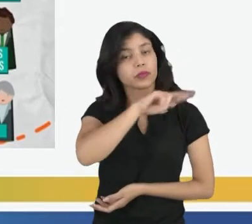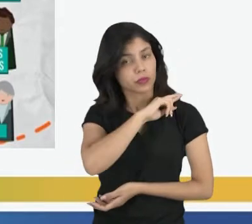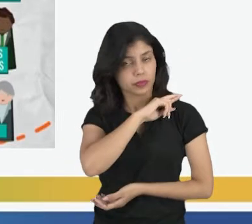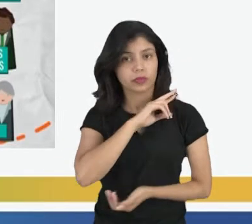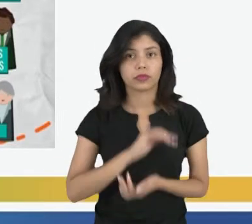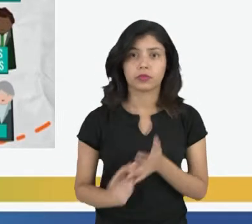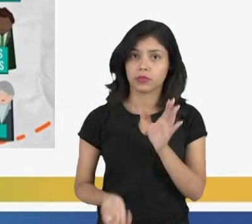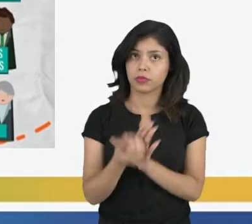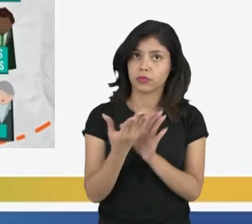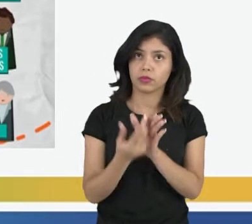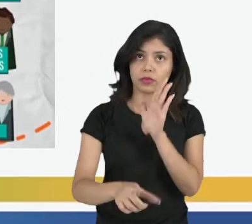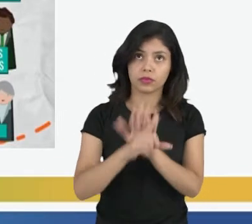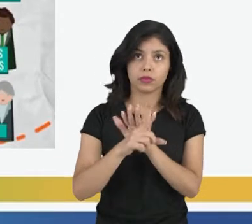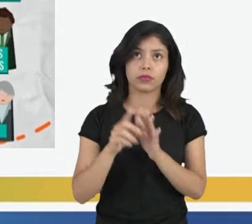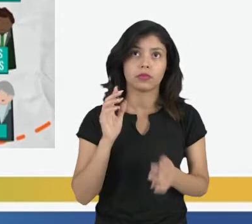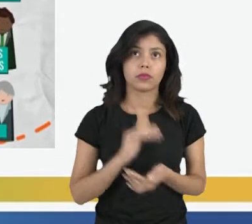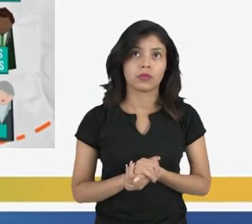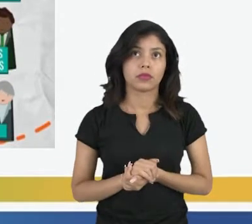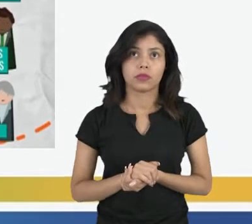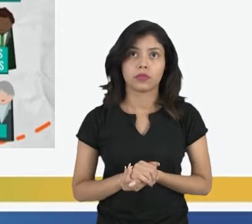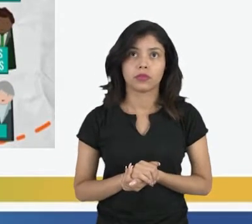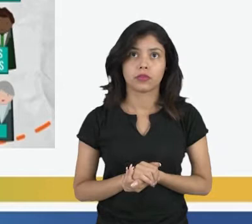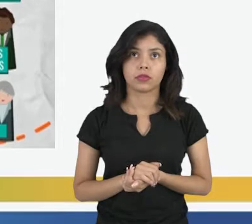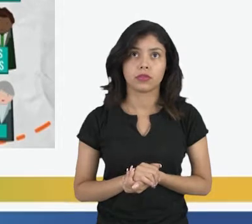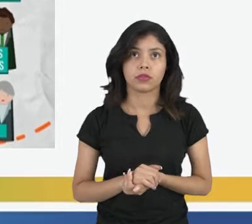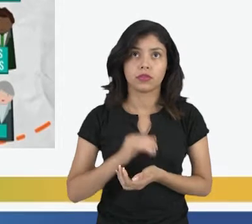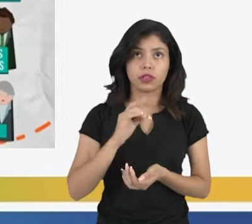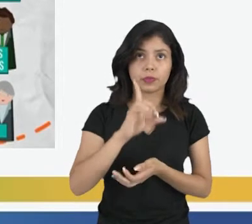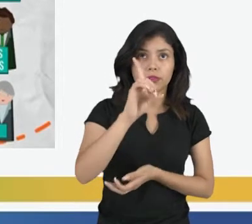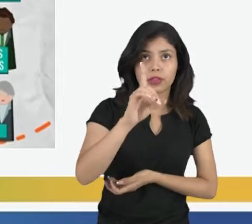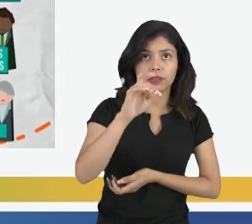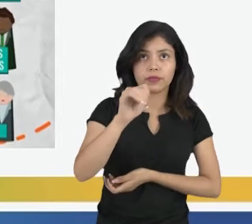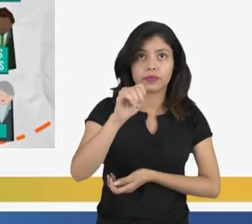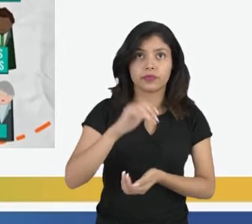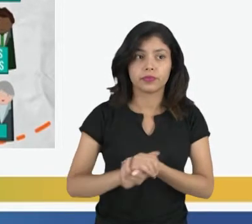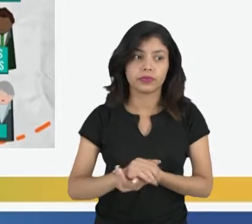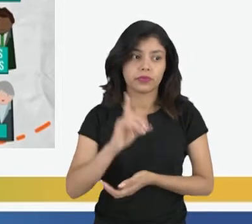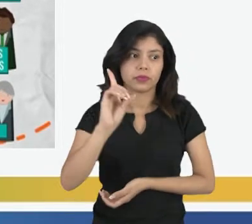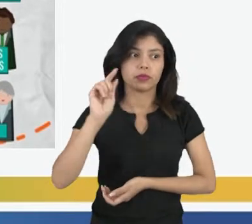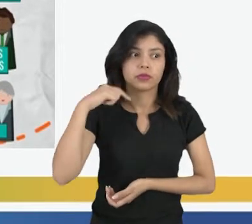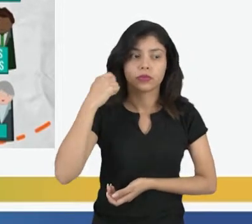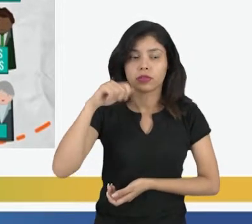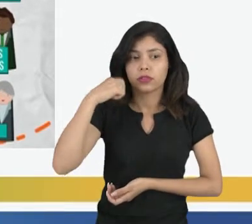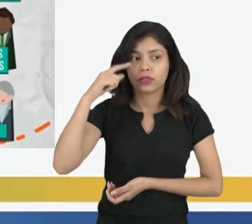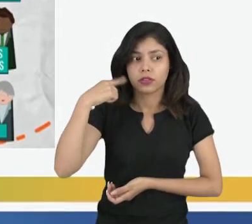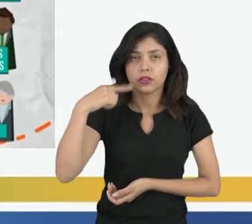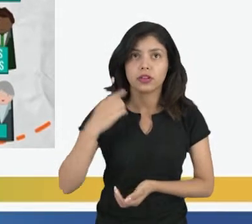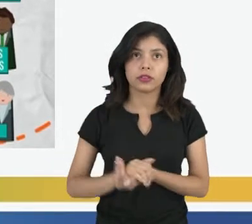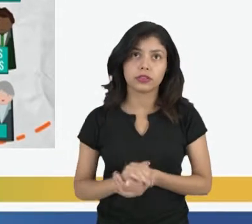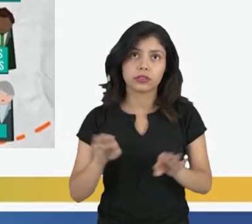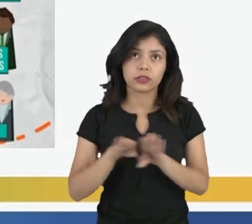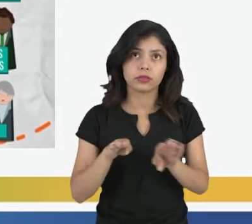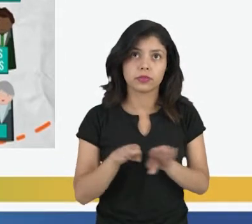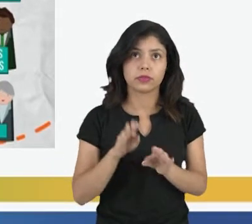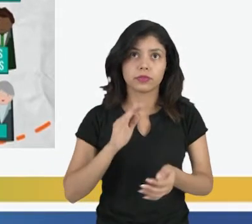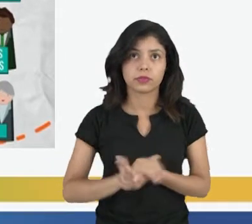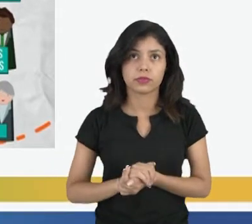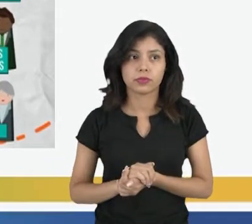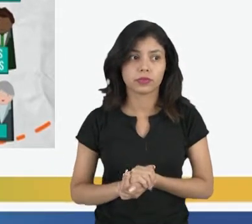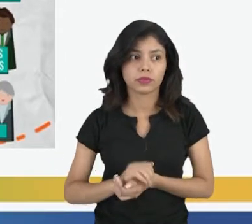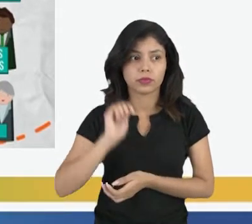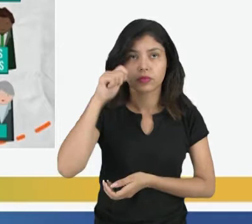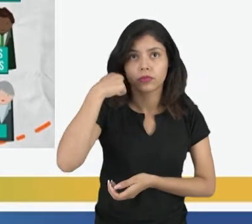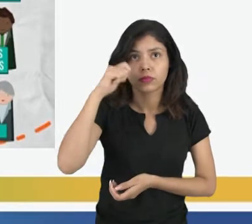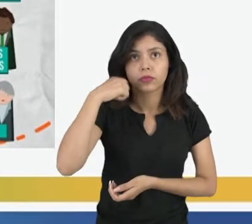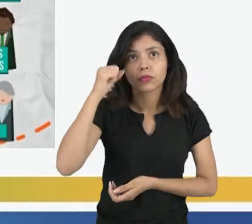responsável de prosear leis são e federais senadores deputados estaduais e